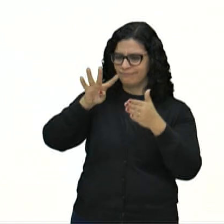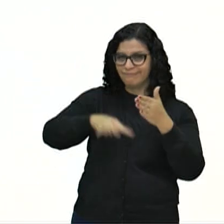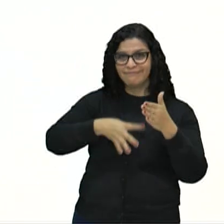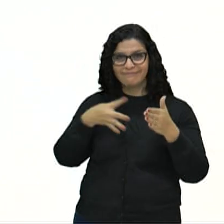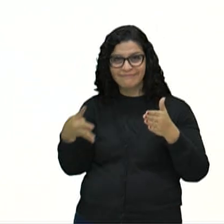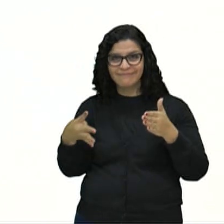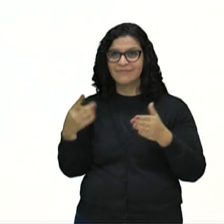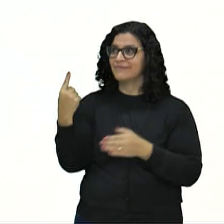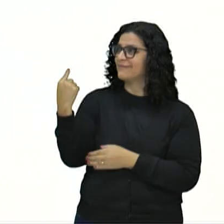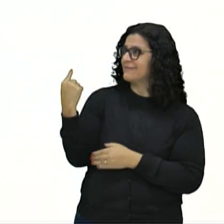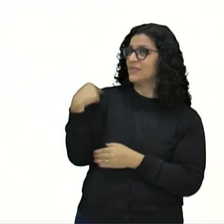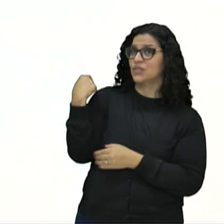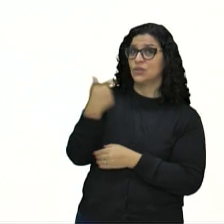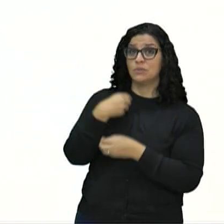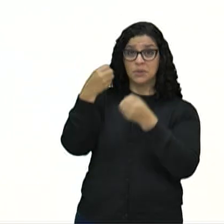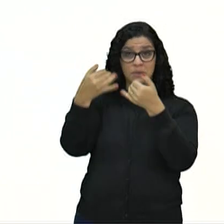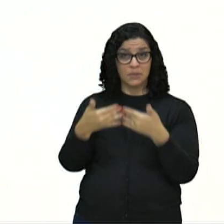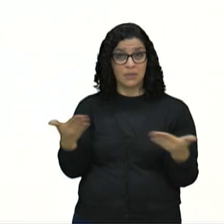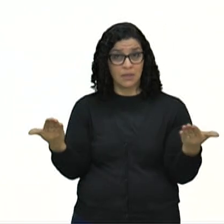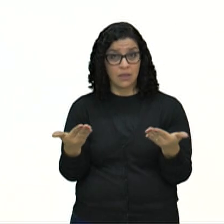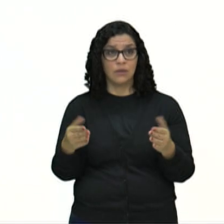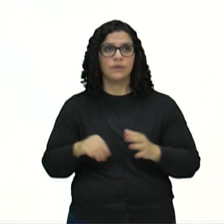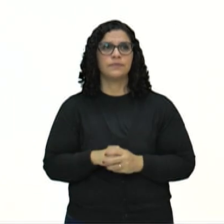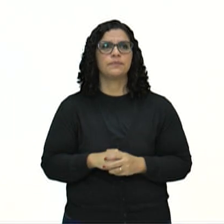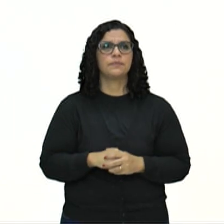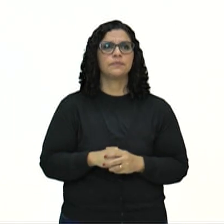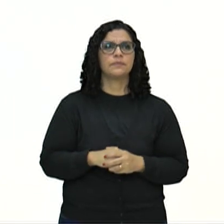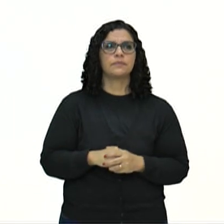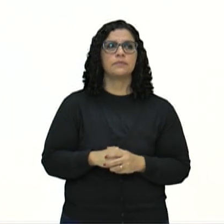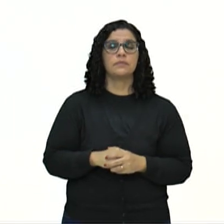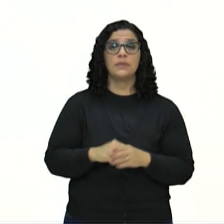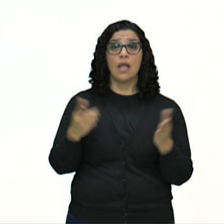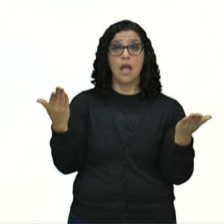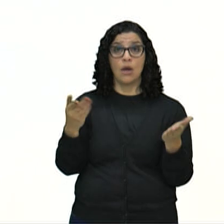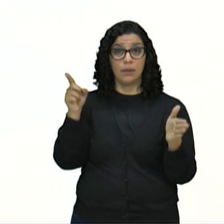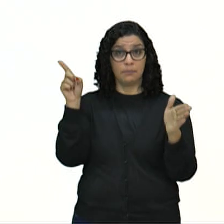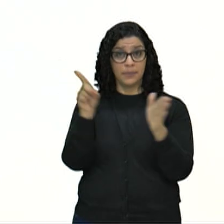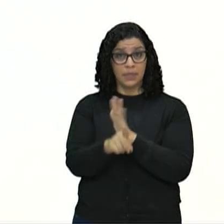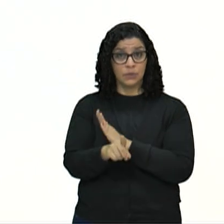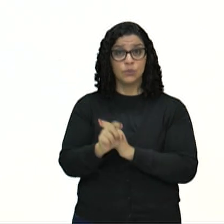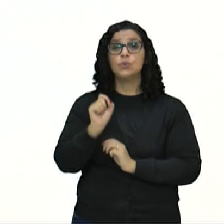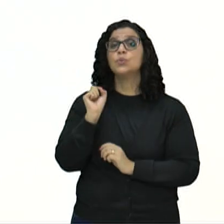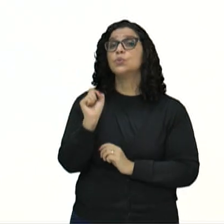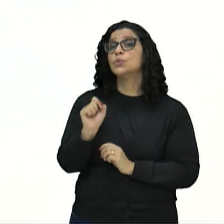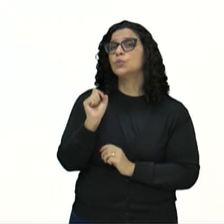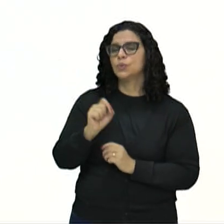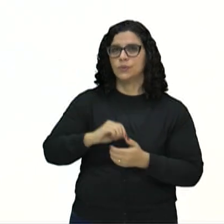é disso que nós vamos falar agora. A questão é,